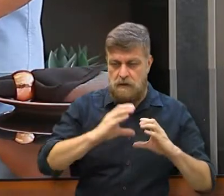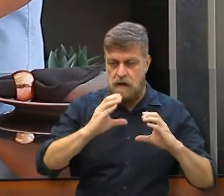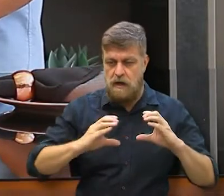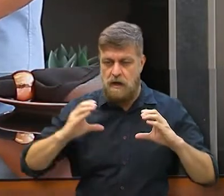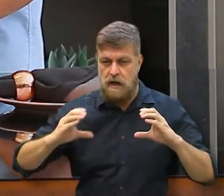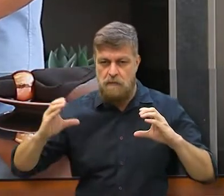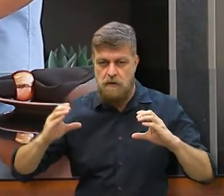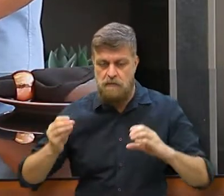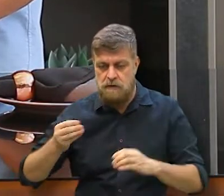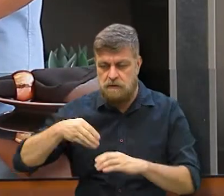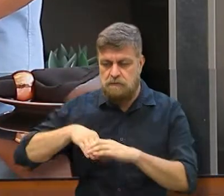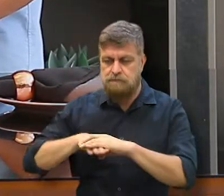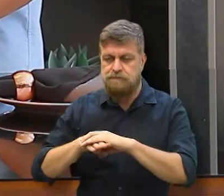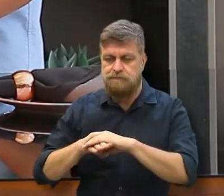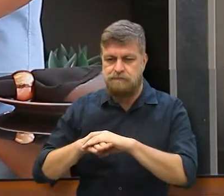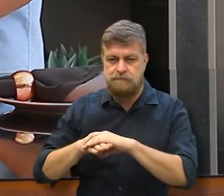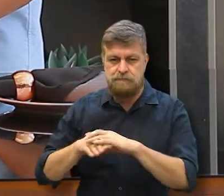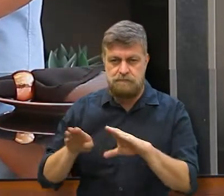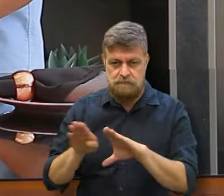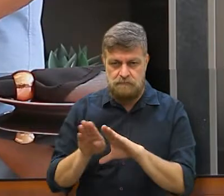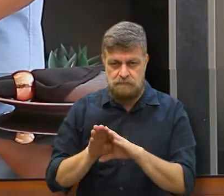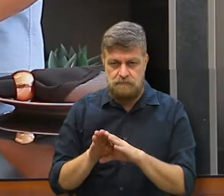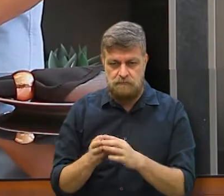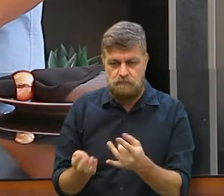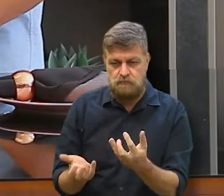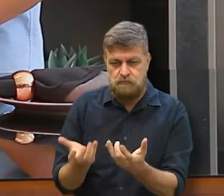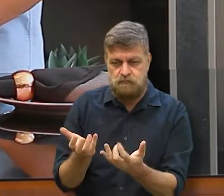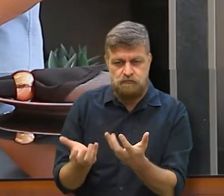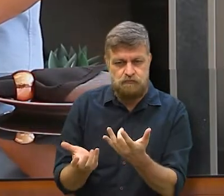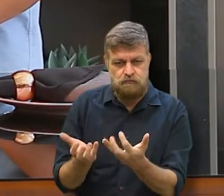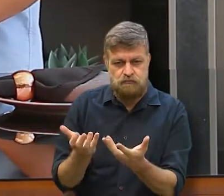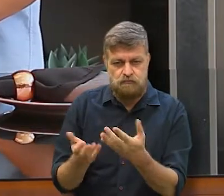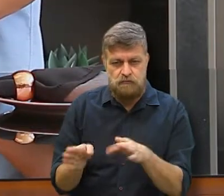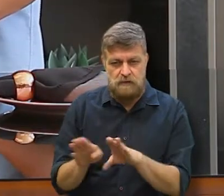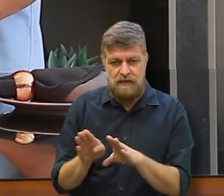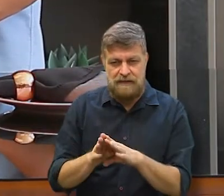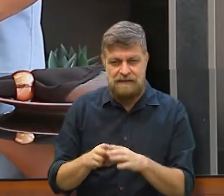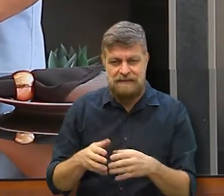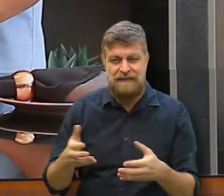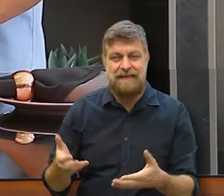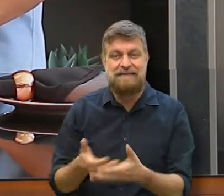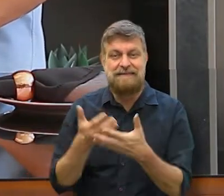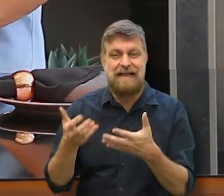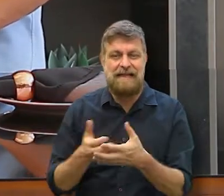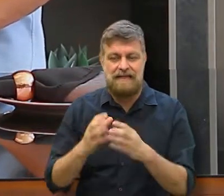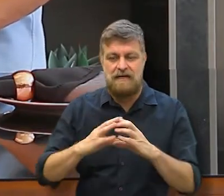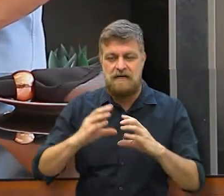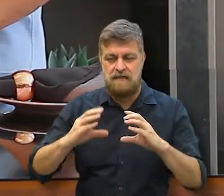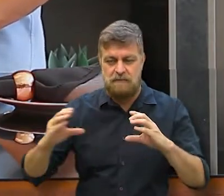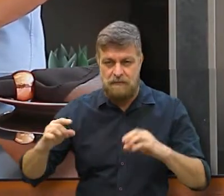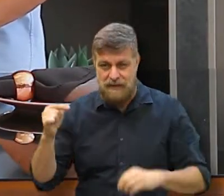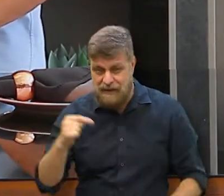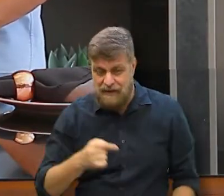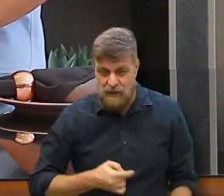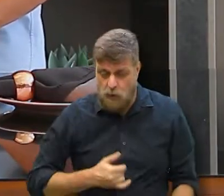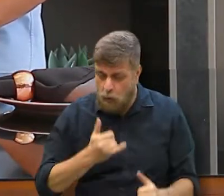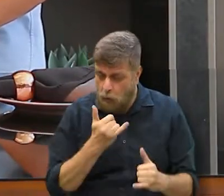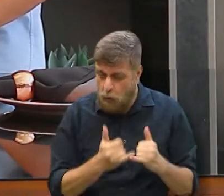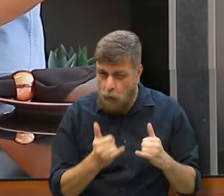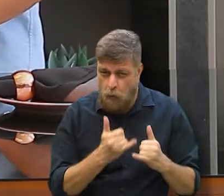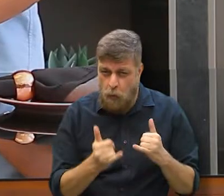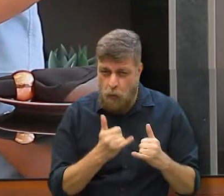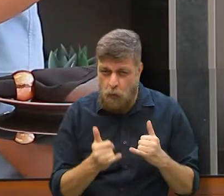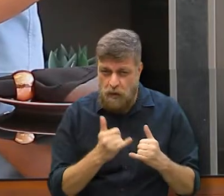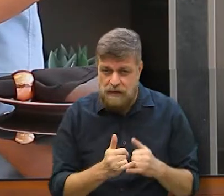come abobrinha recheada, abobrinha refogada, até salada, mas ela quase